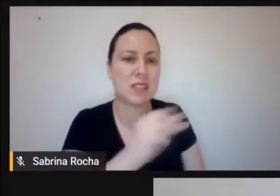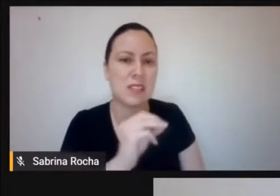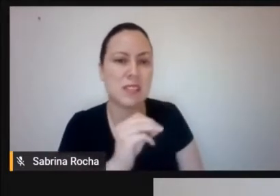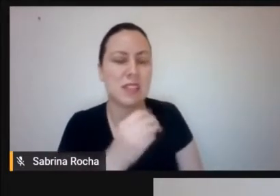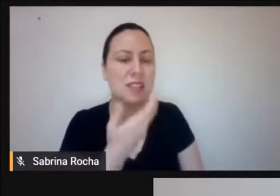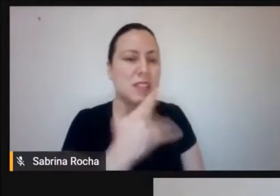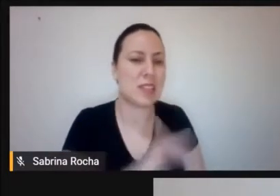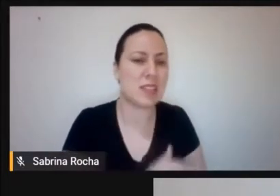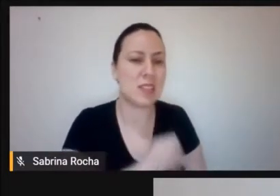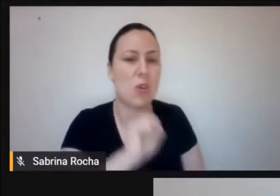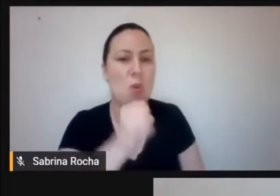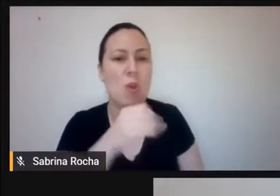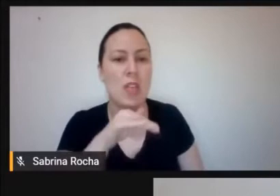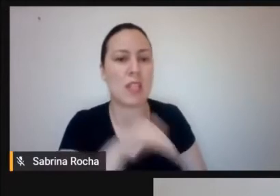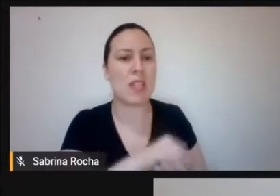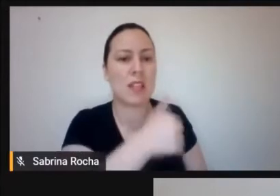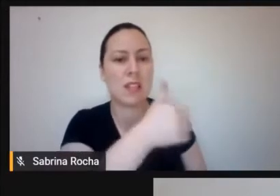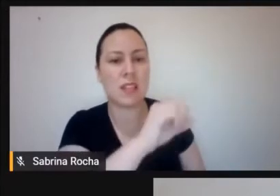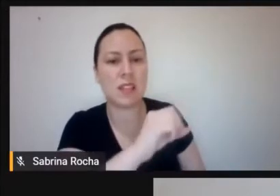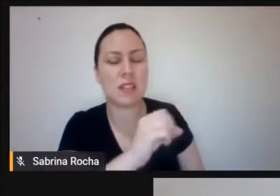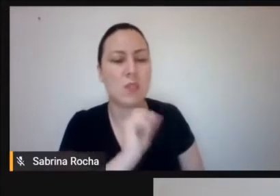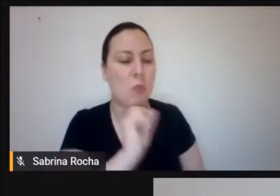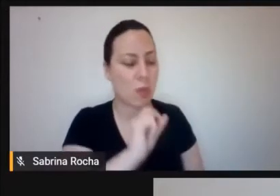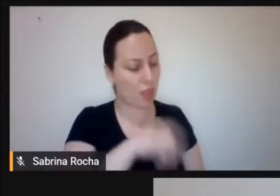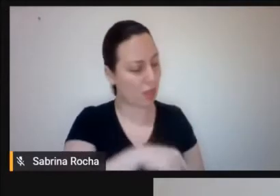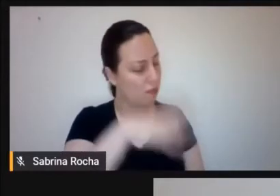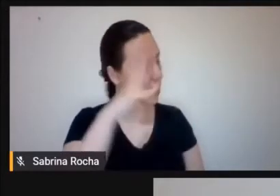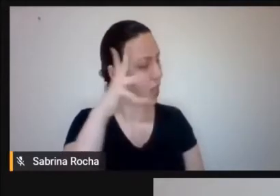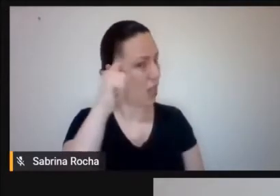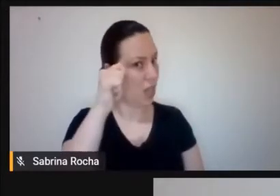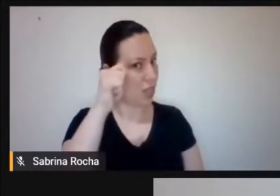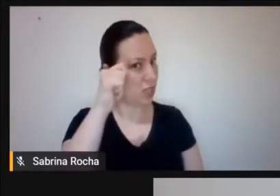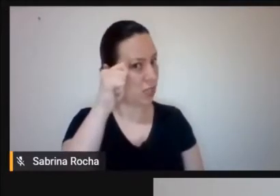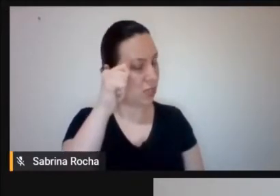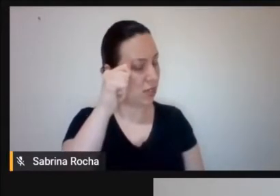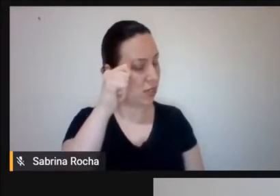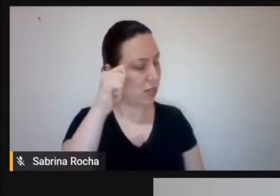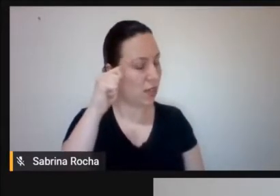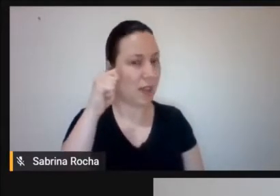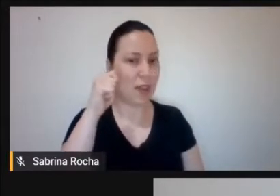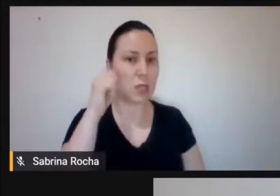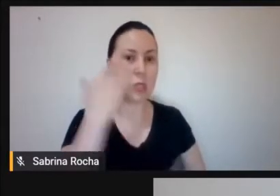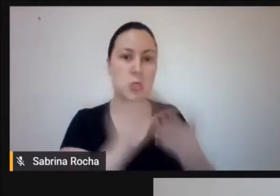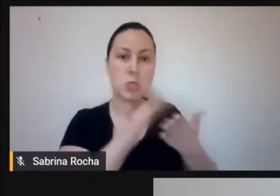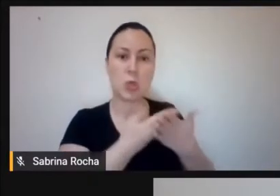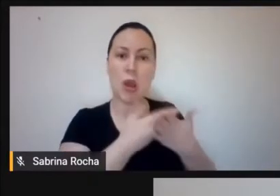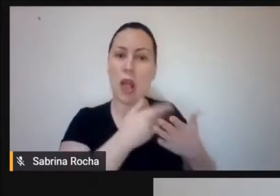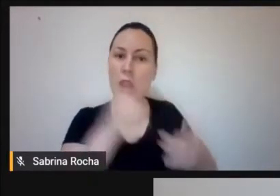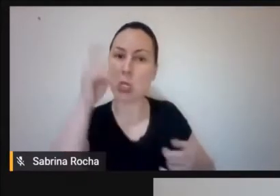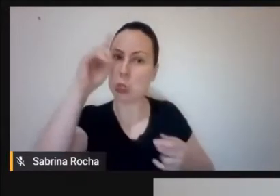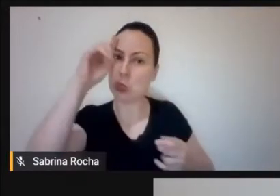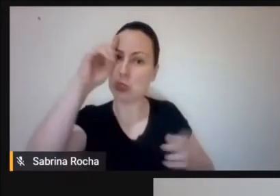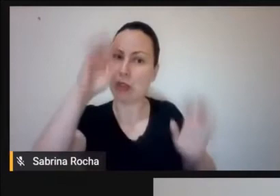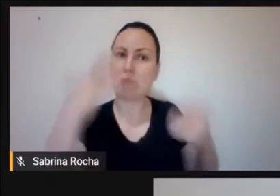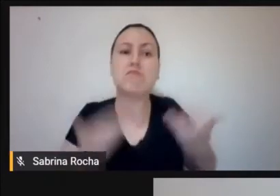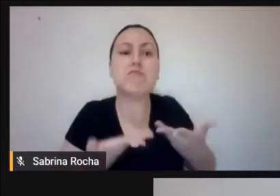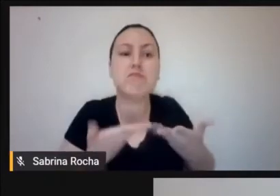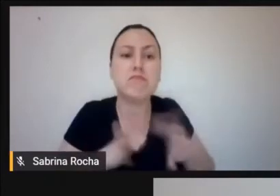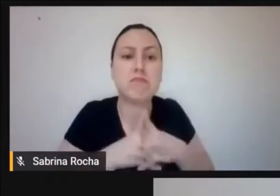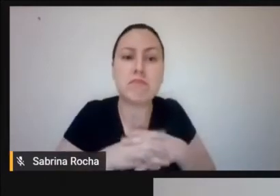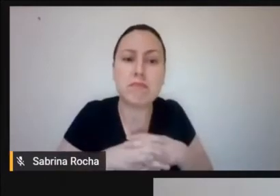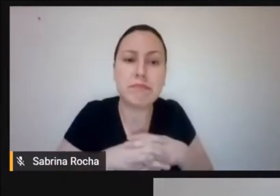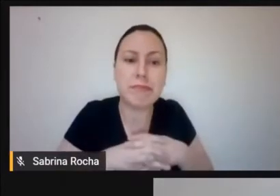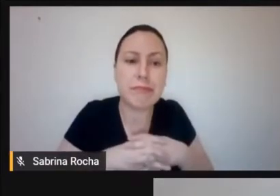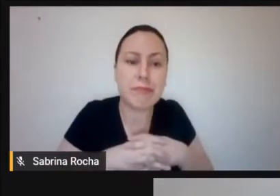8, 10 anos de idade o que elas acham de ir para a escola todo dia. O que